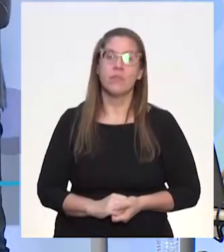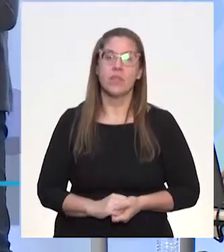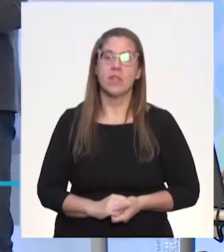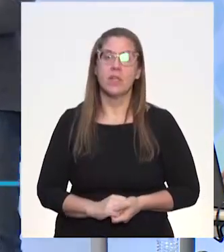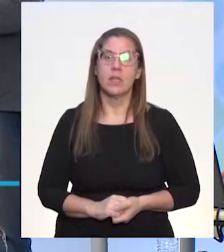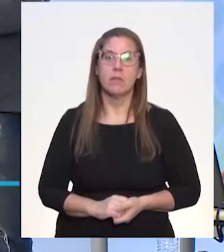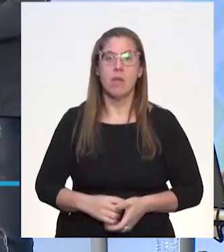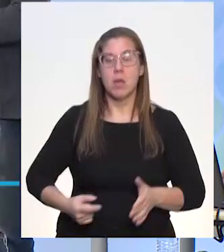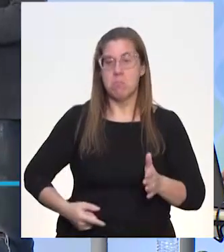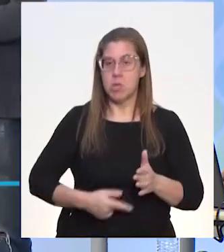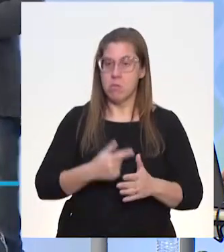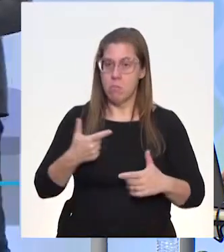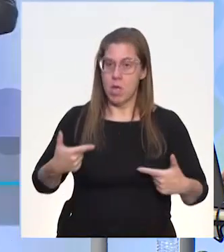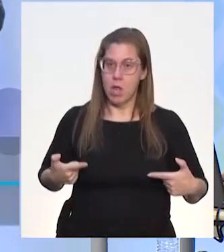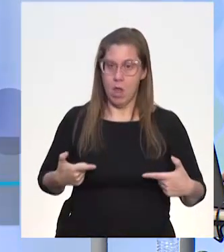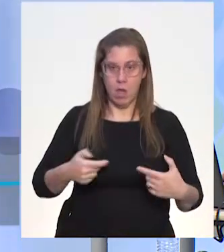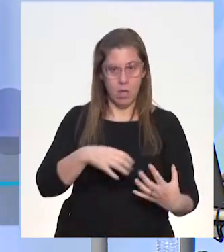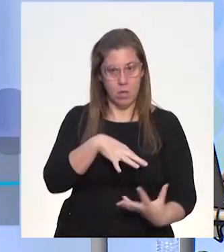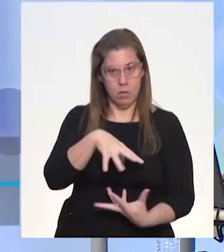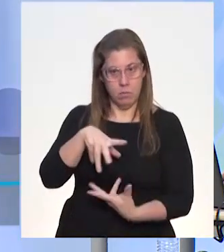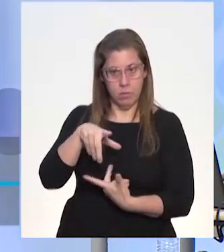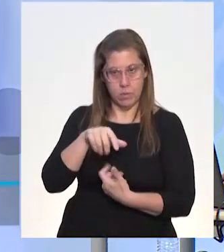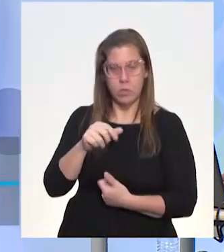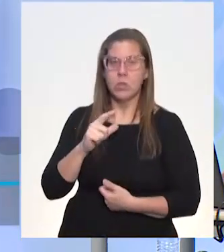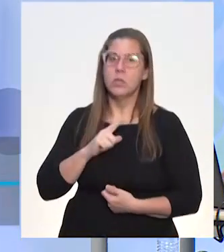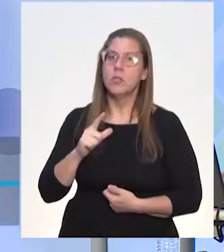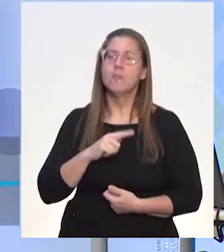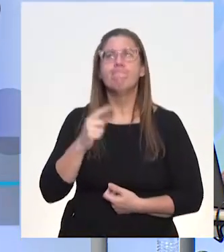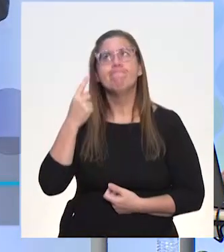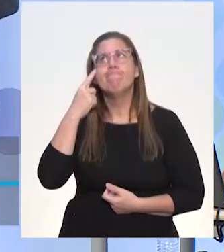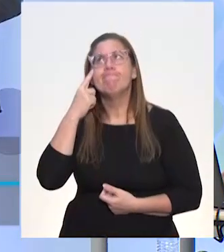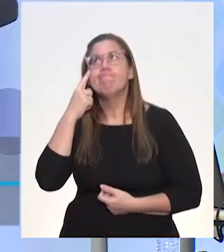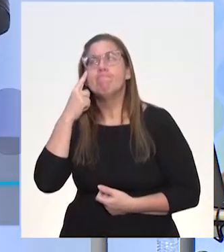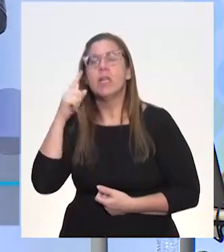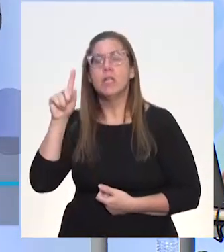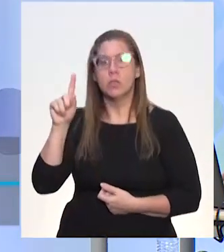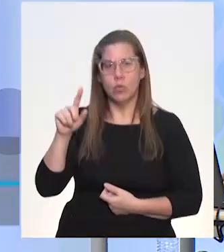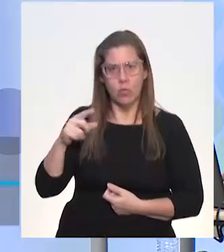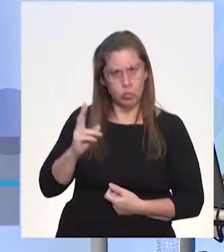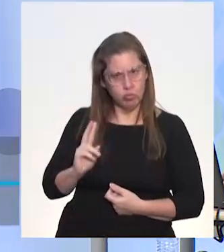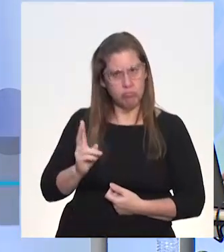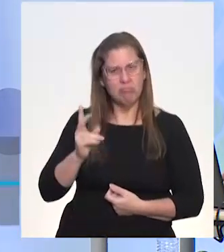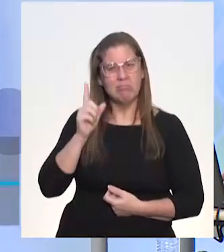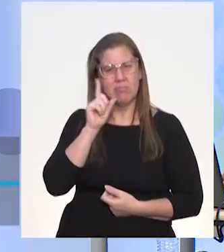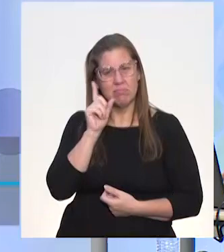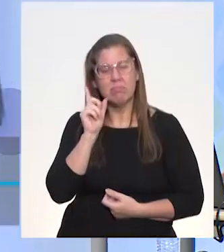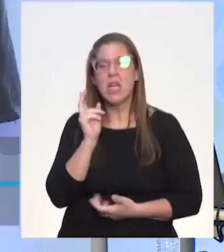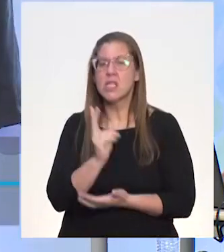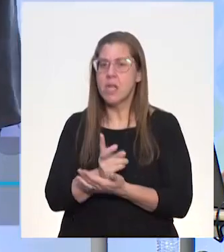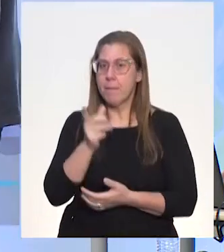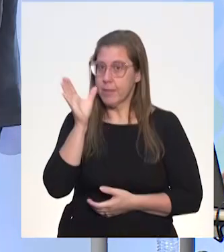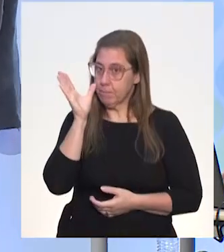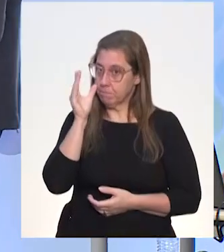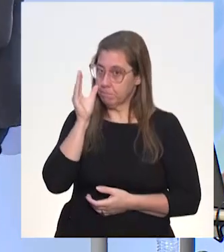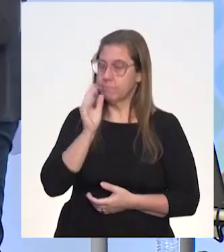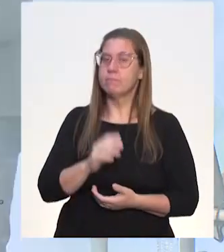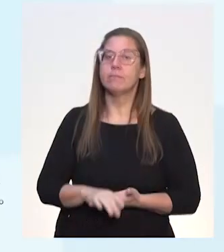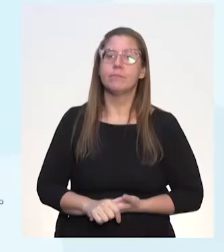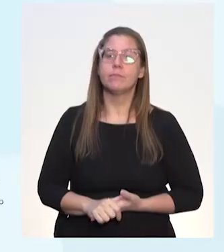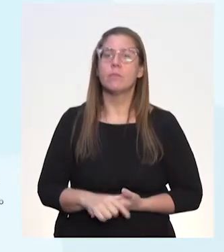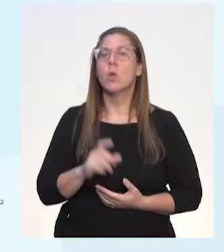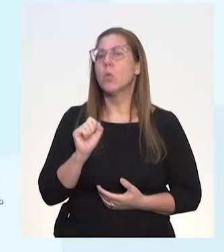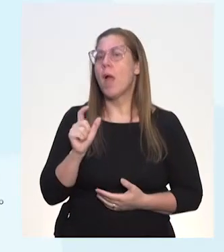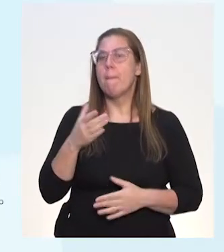A Primeira Guerra Mundial, ela tem uma questão aqui cotidiana extremamente interessante, que